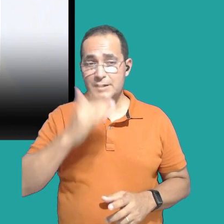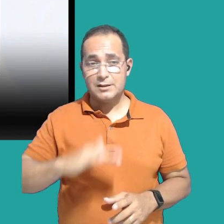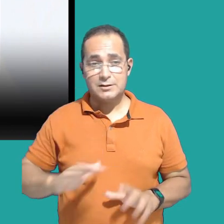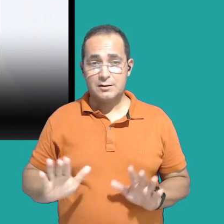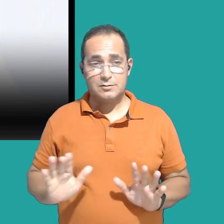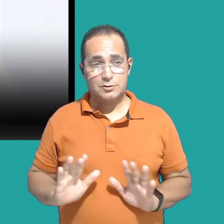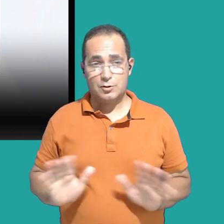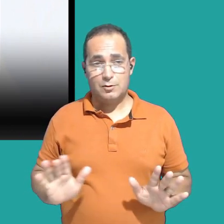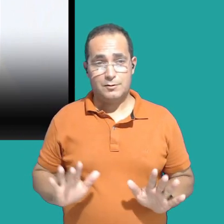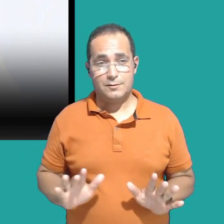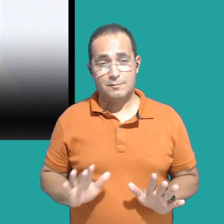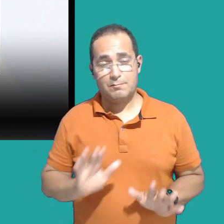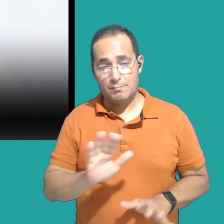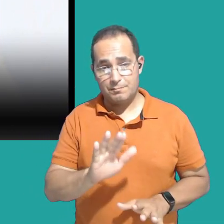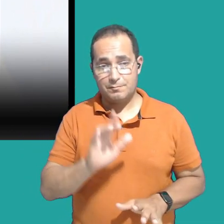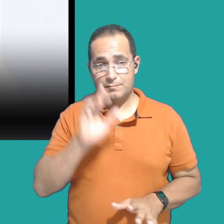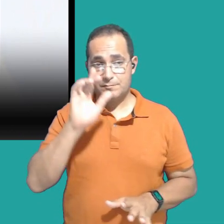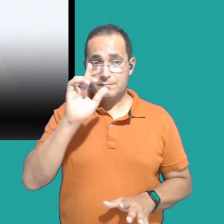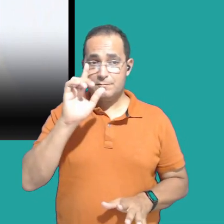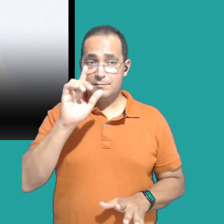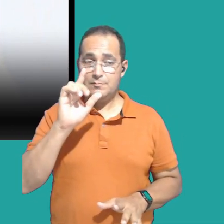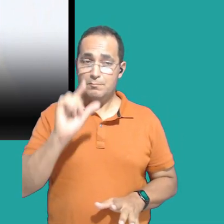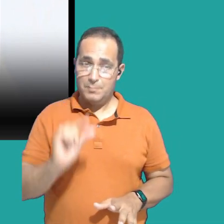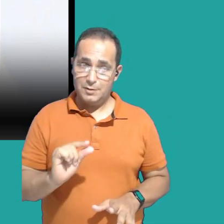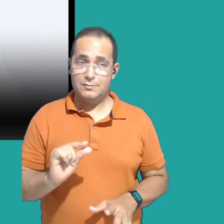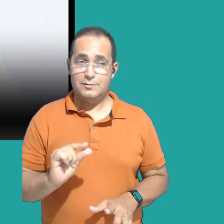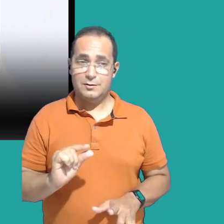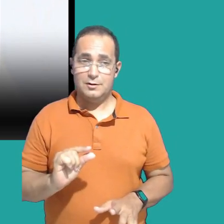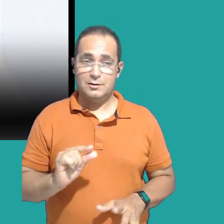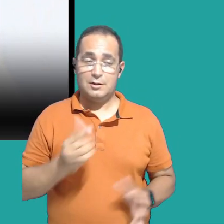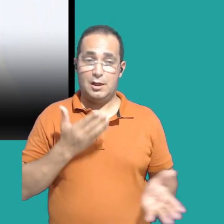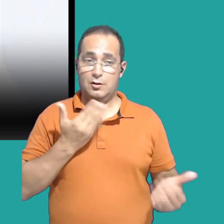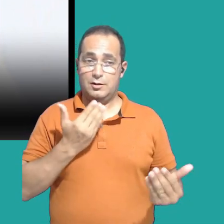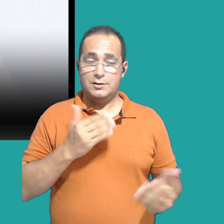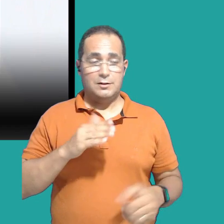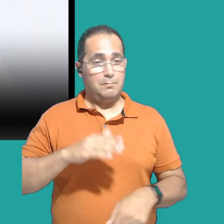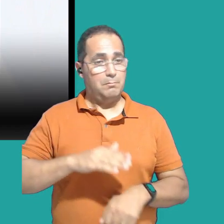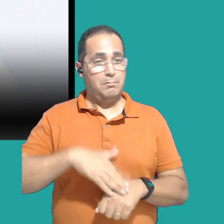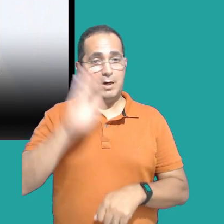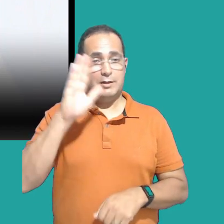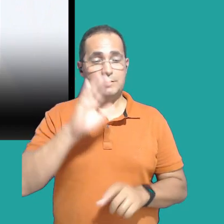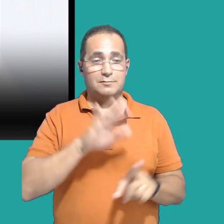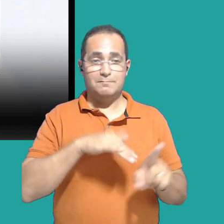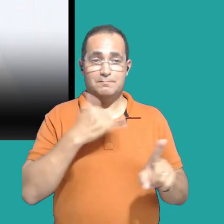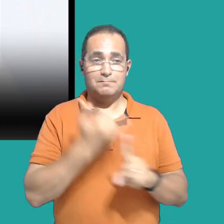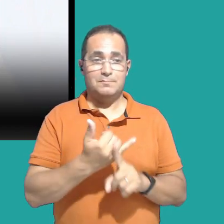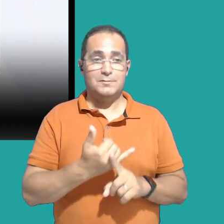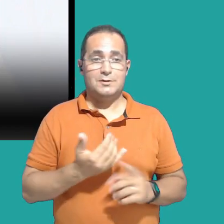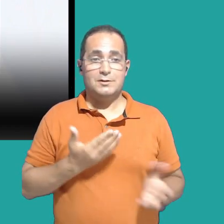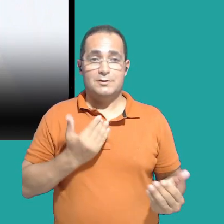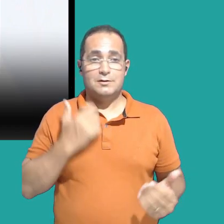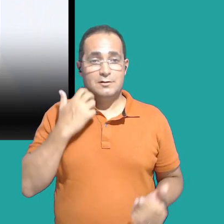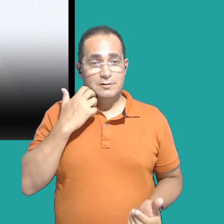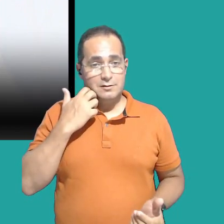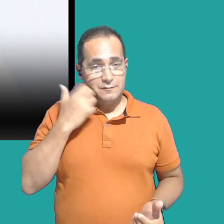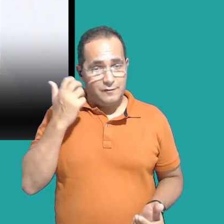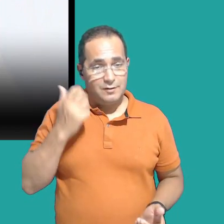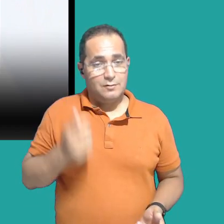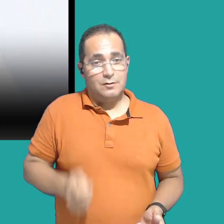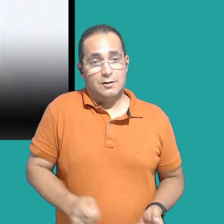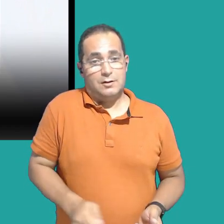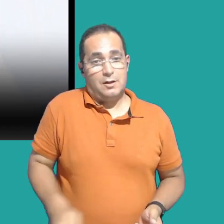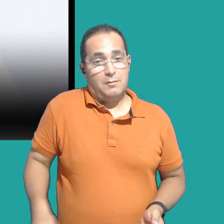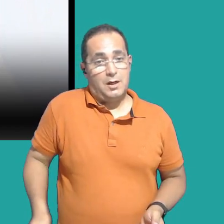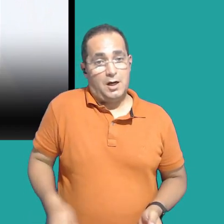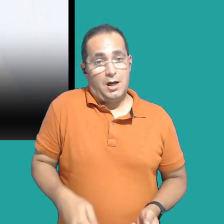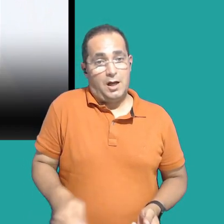consciência. Criança, né? Criança mesmo, assim. Sim. Mas foi muito menos do que na adolescência. Na adolescência é uma fase que a